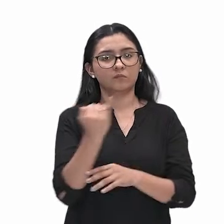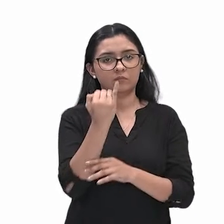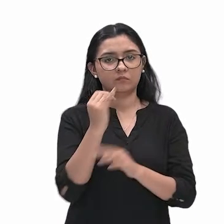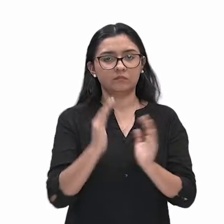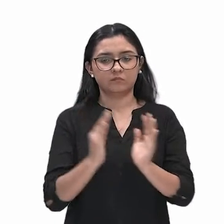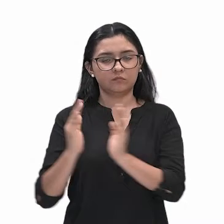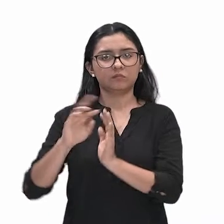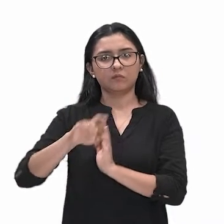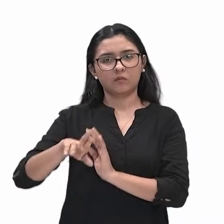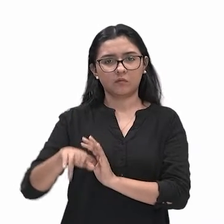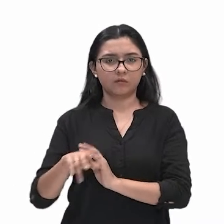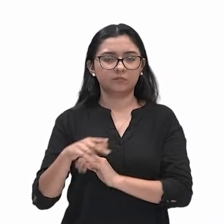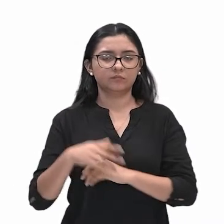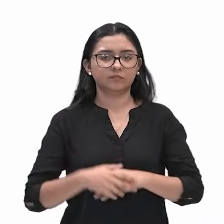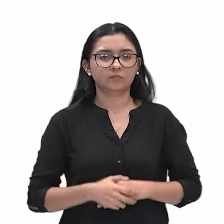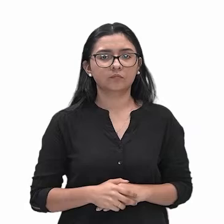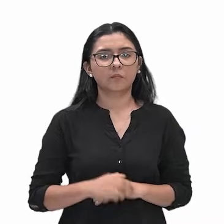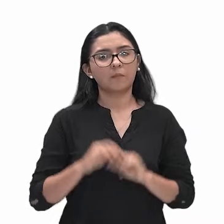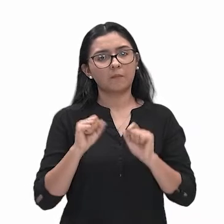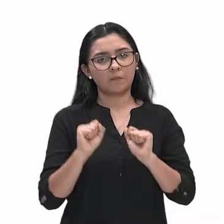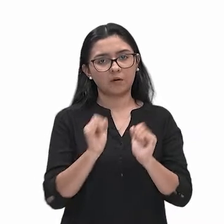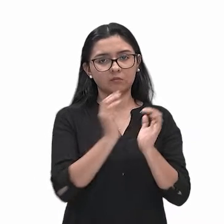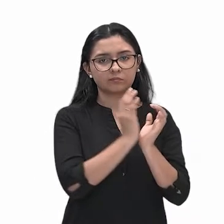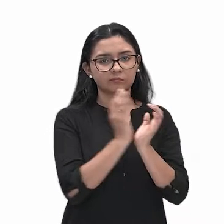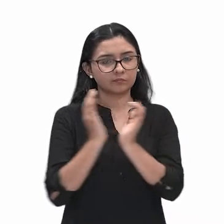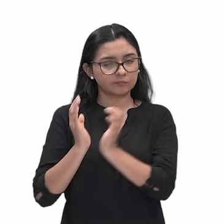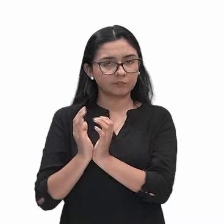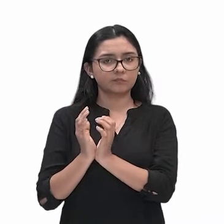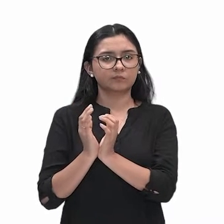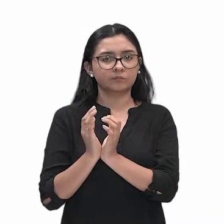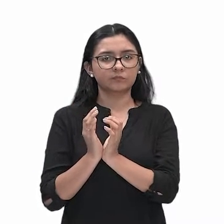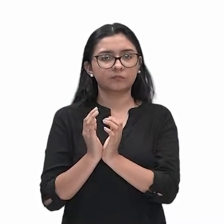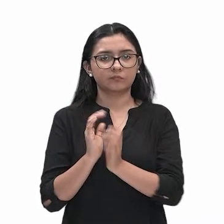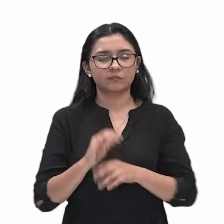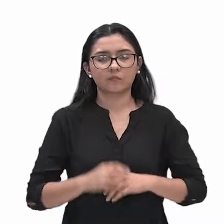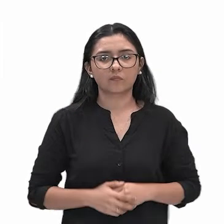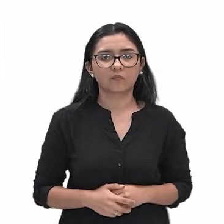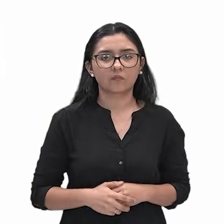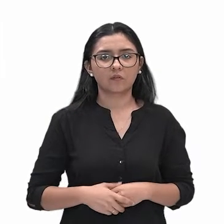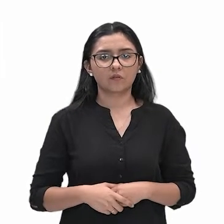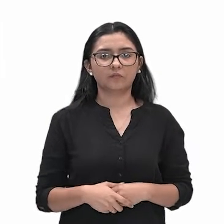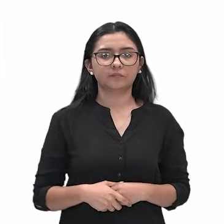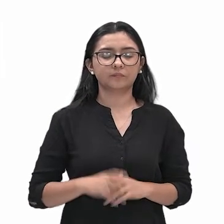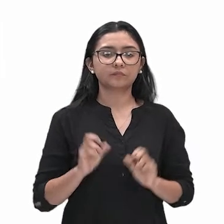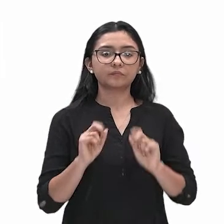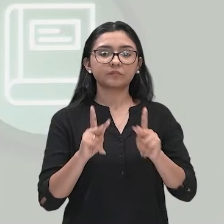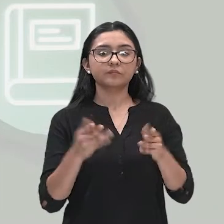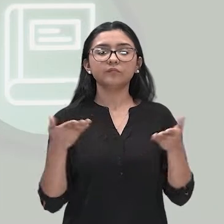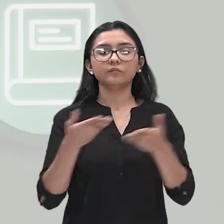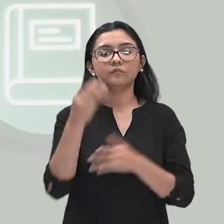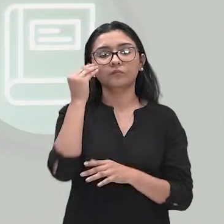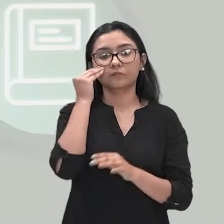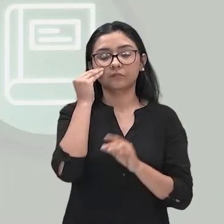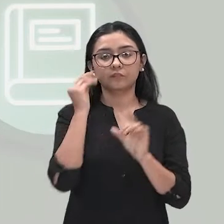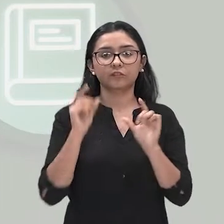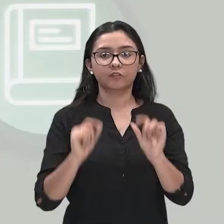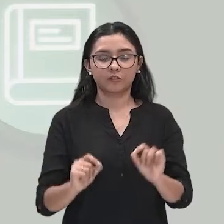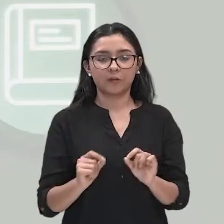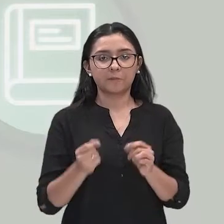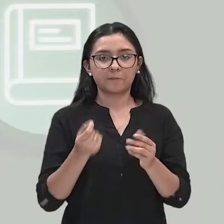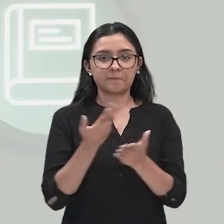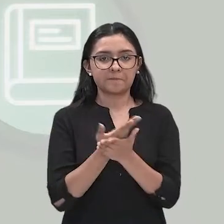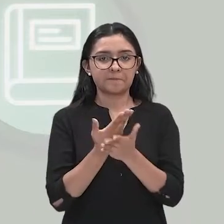ok? Então, a gente pode dividir aí os aminoácidos nesses dois grandes grupos, ok? Bora dar uma